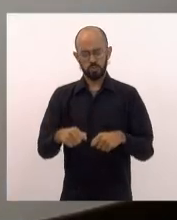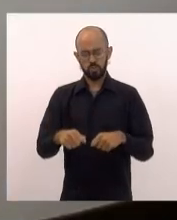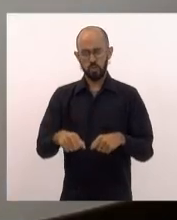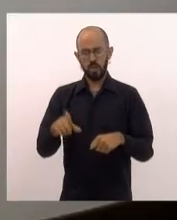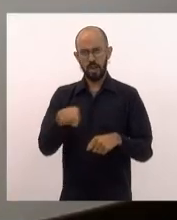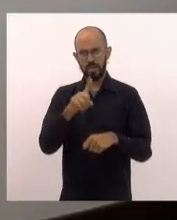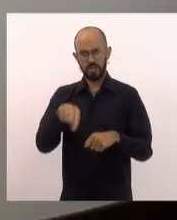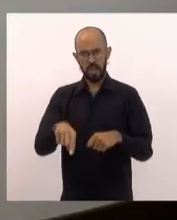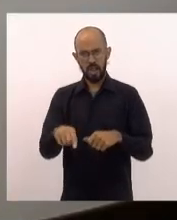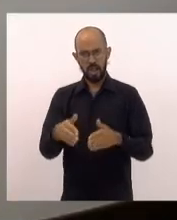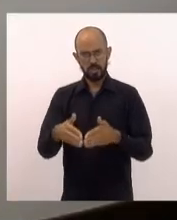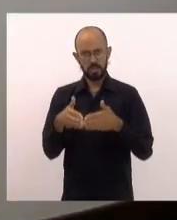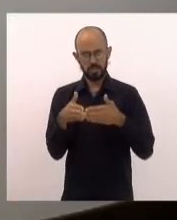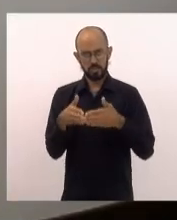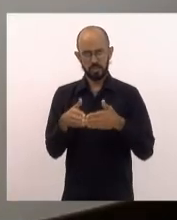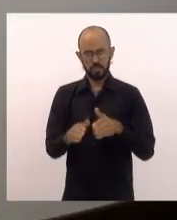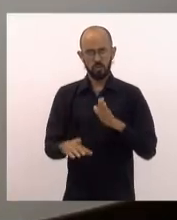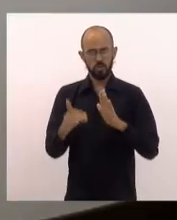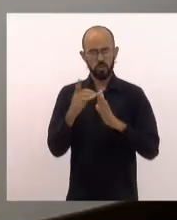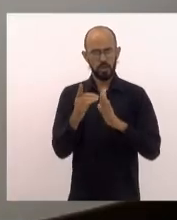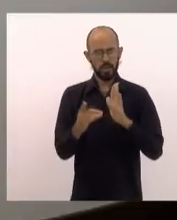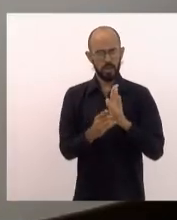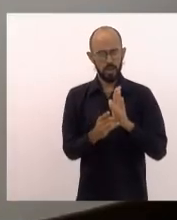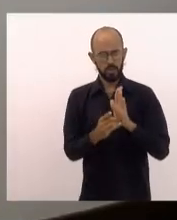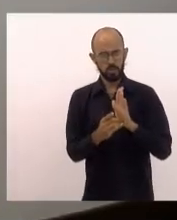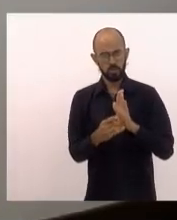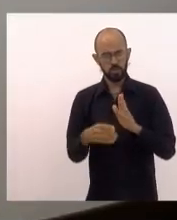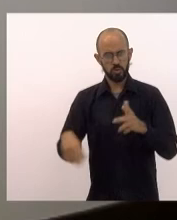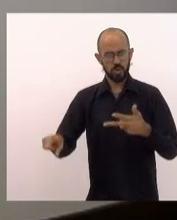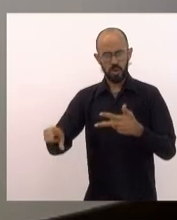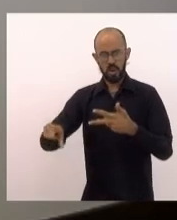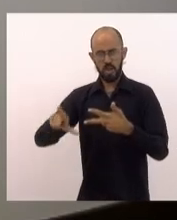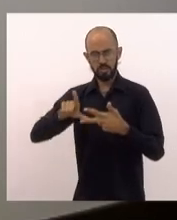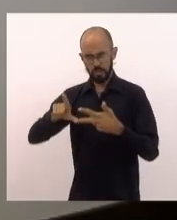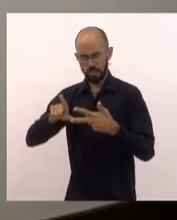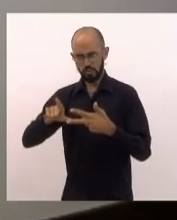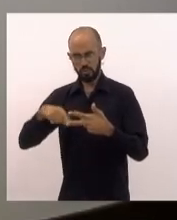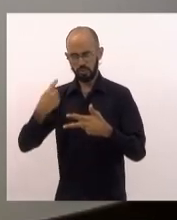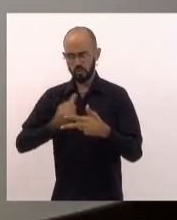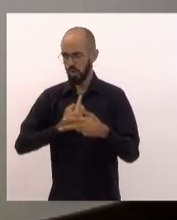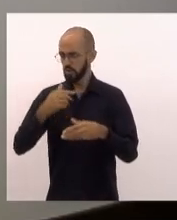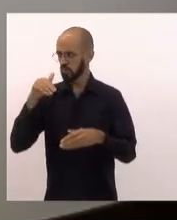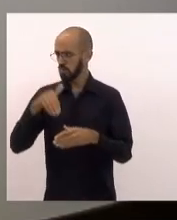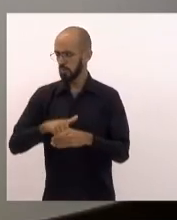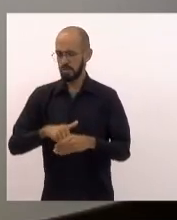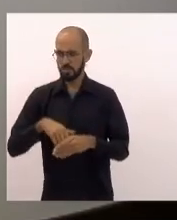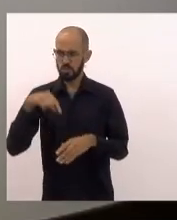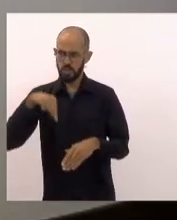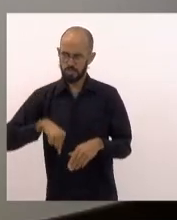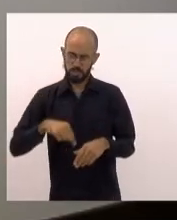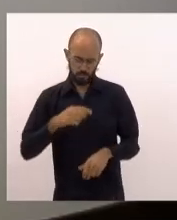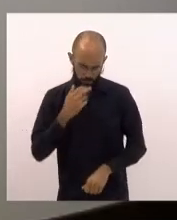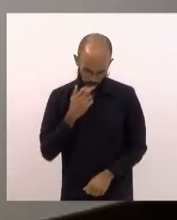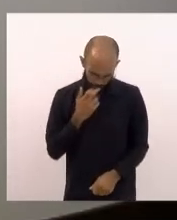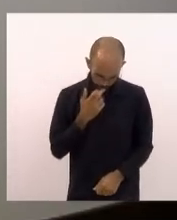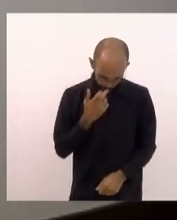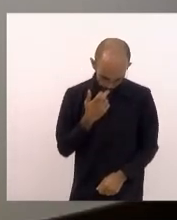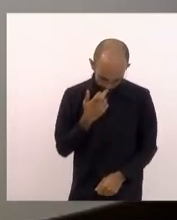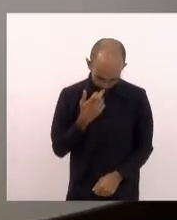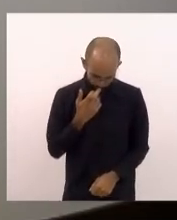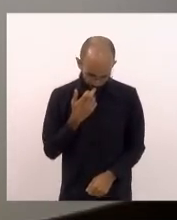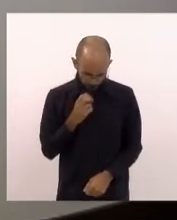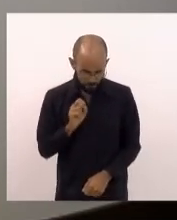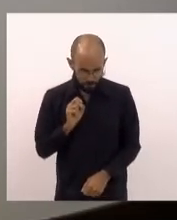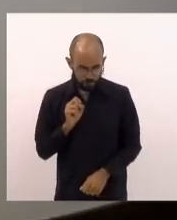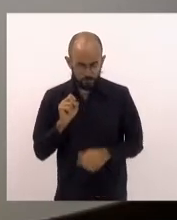essa licença em decreto legislativo que o André Silena apresentou e que nós votamos na Assembleia Legislativa. Pois bem, criou-se uma